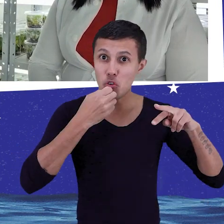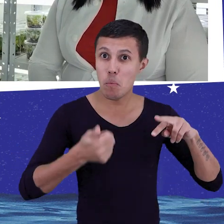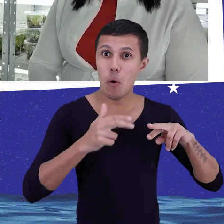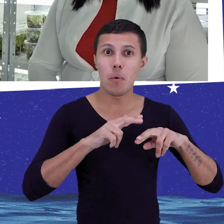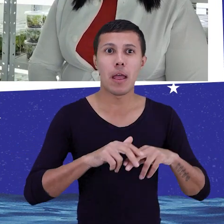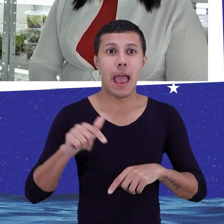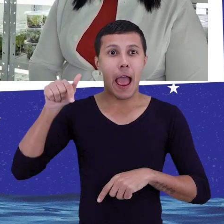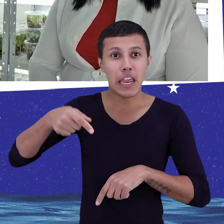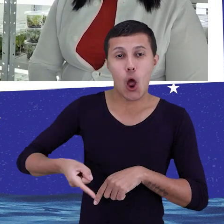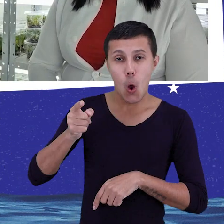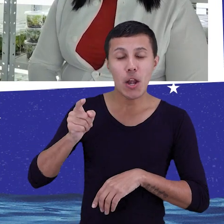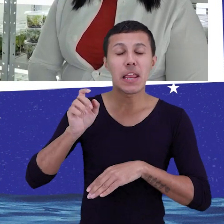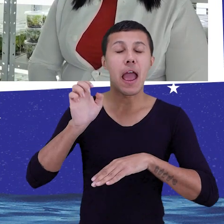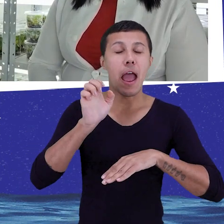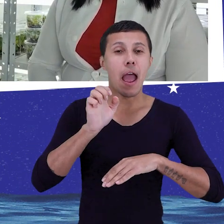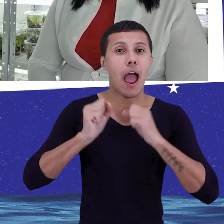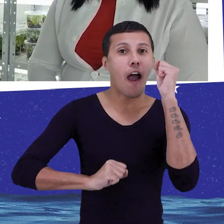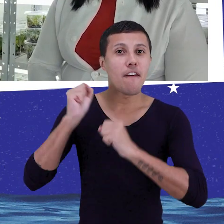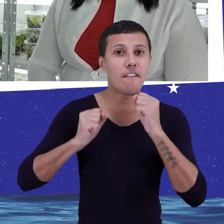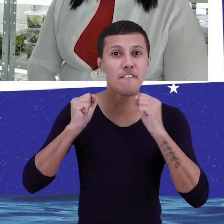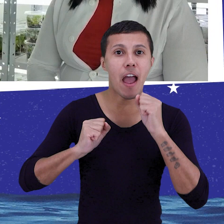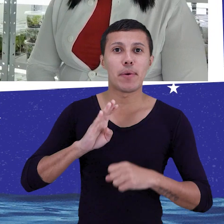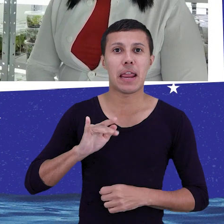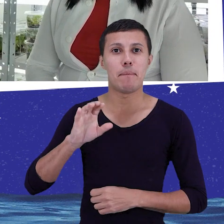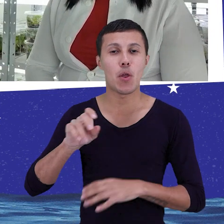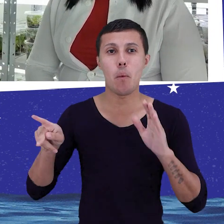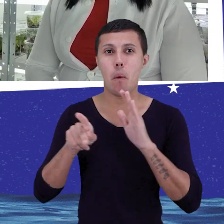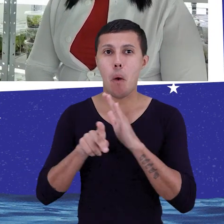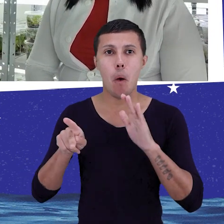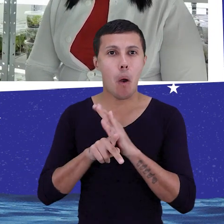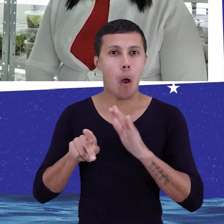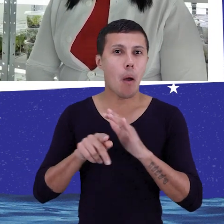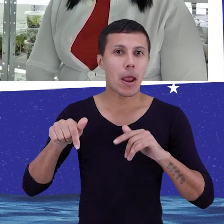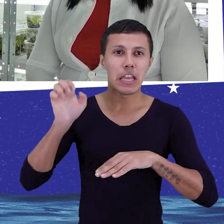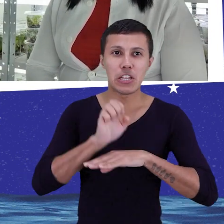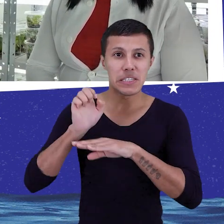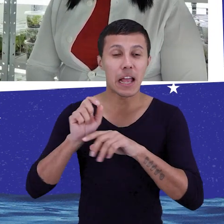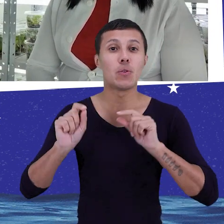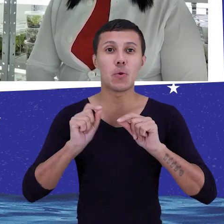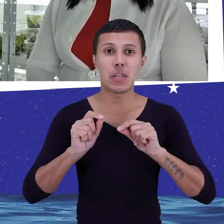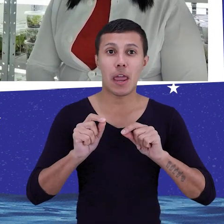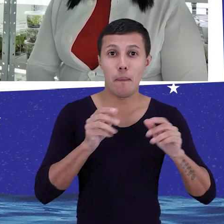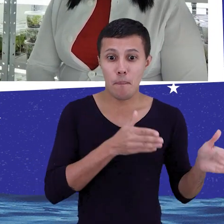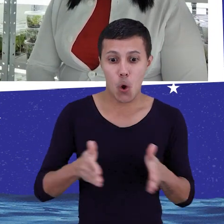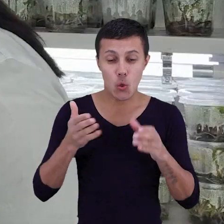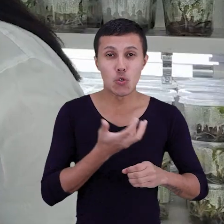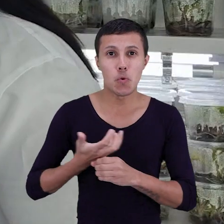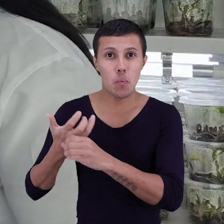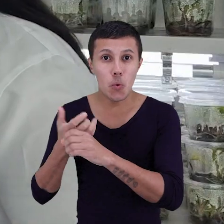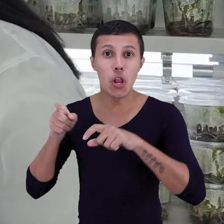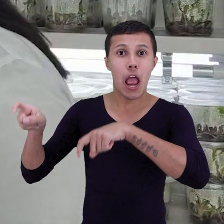única empresa, né, a única biofábrica que oferta esse tipo de muda que tanto os produtores